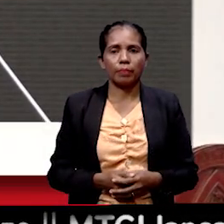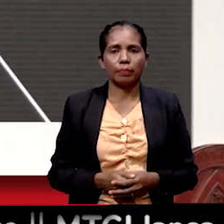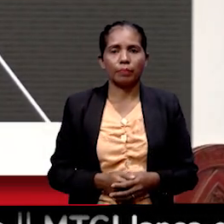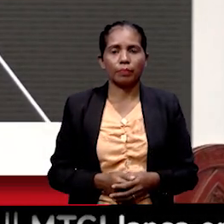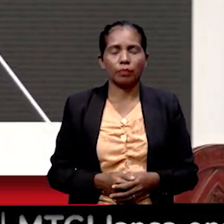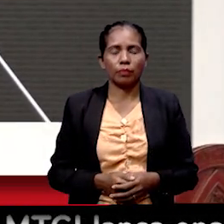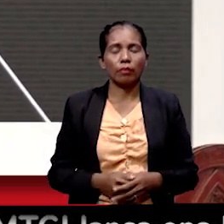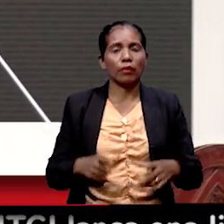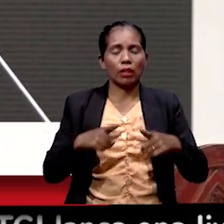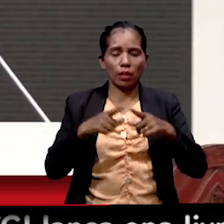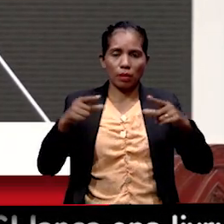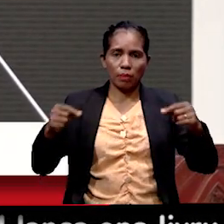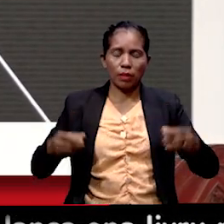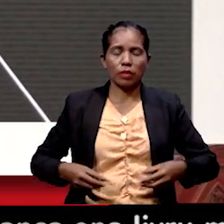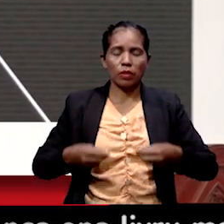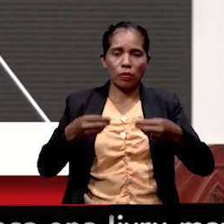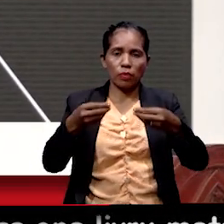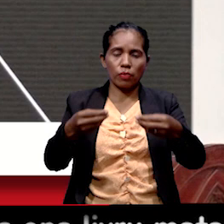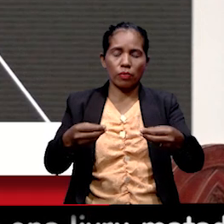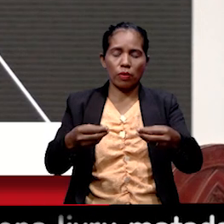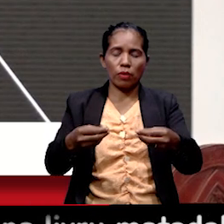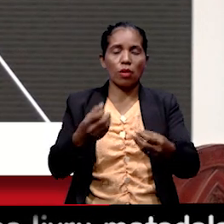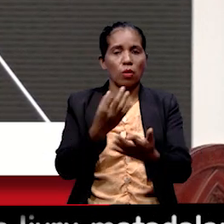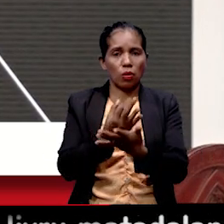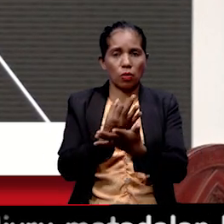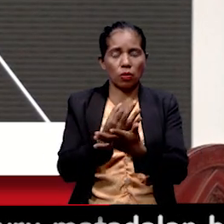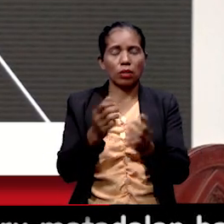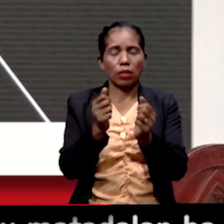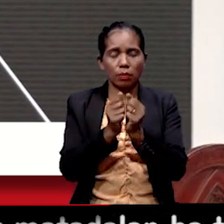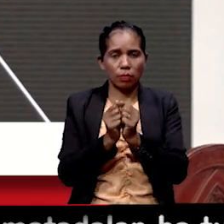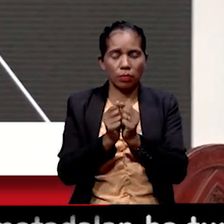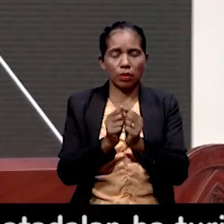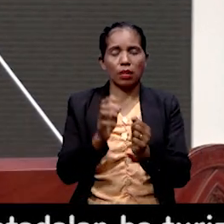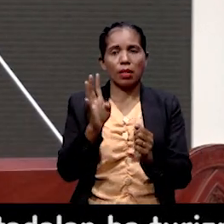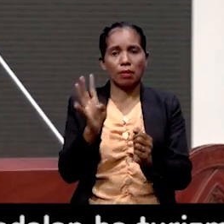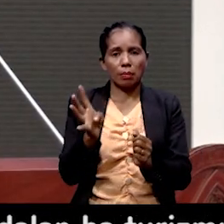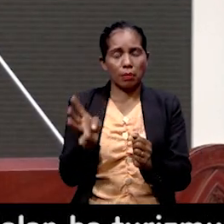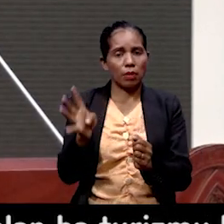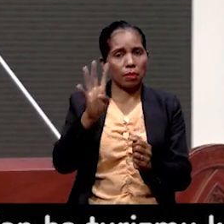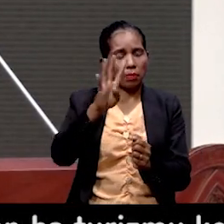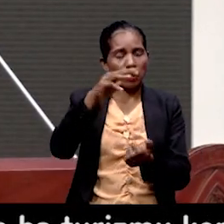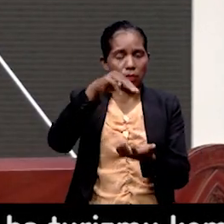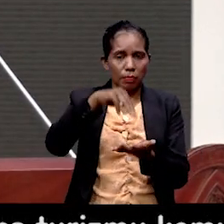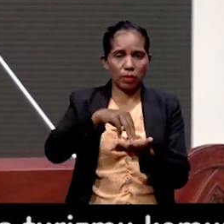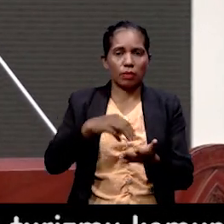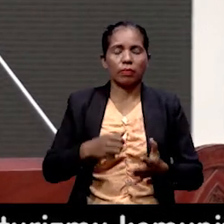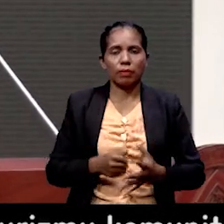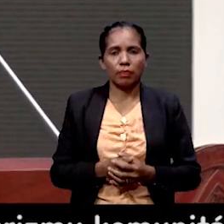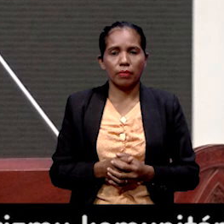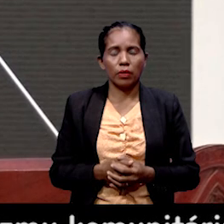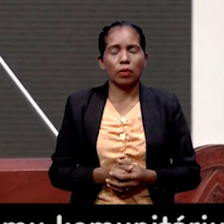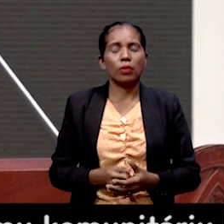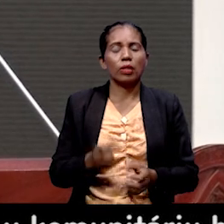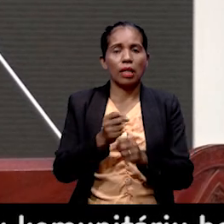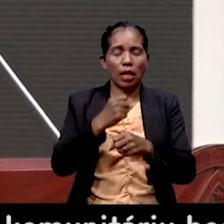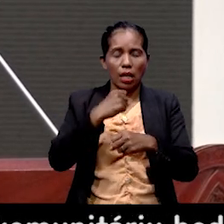O Japão se oferece assistência gratuita o montante aproximadamente R$.000.000 dólares americano, o de Hari